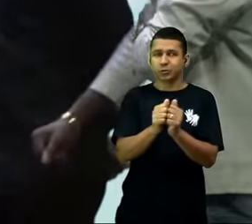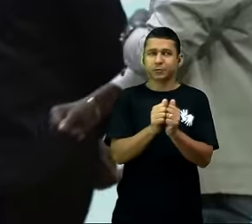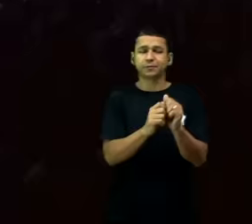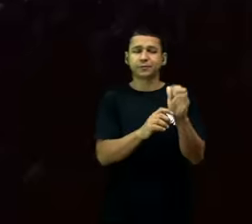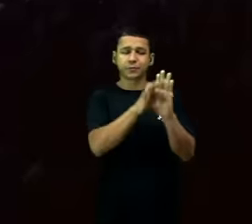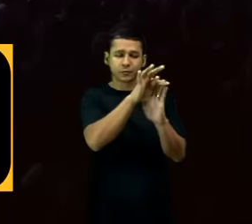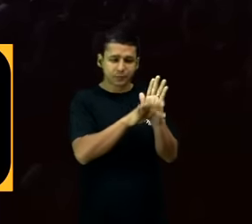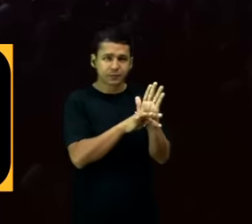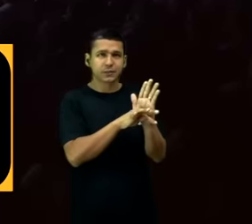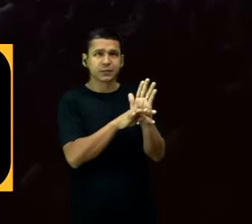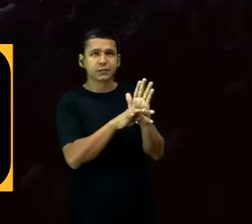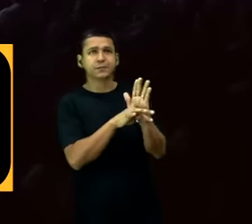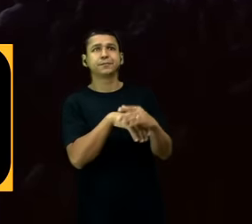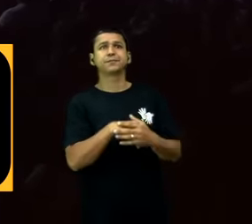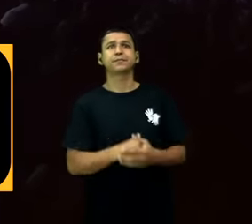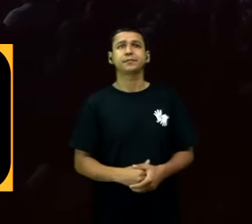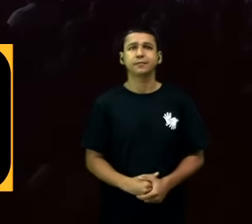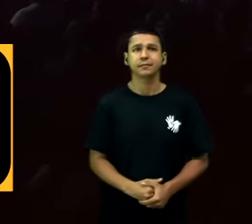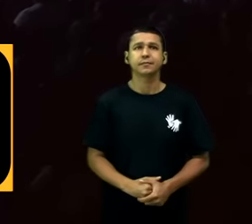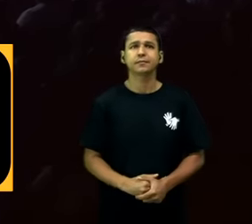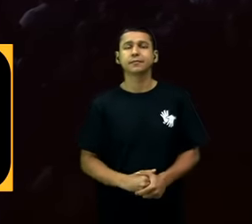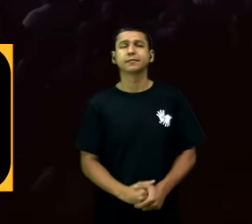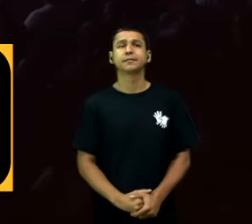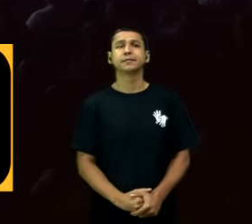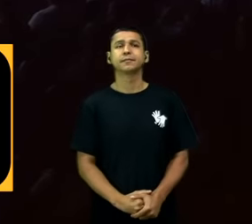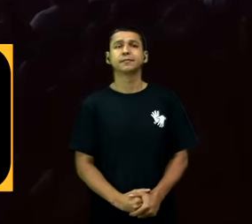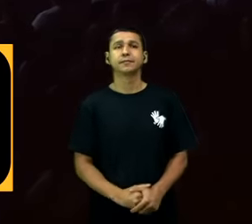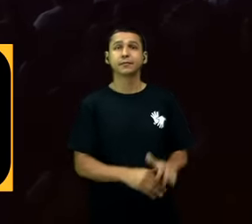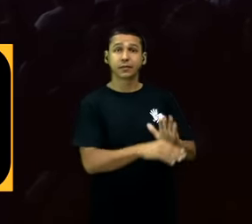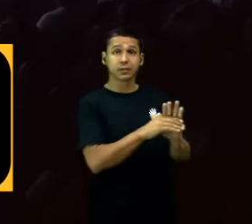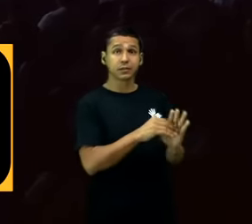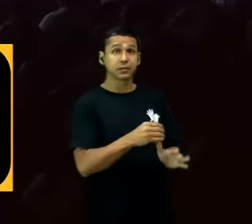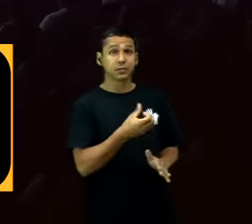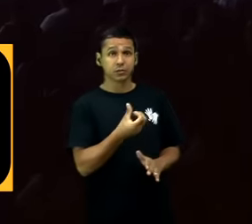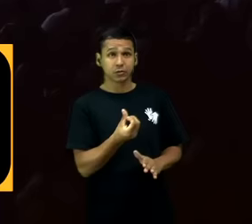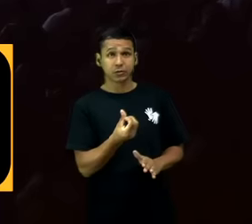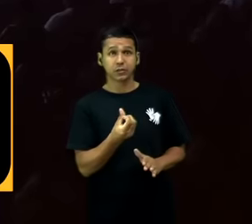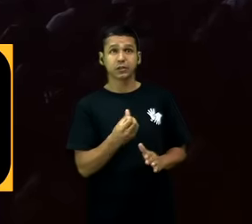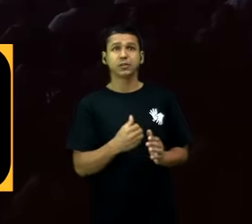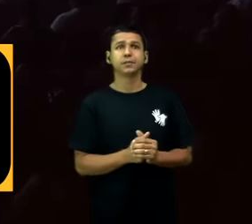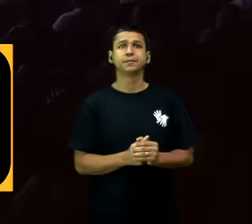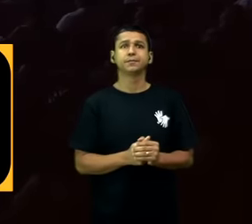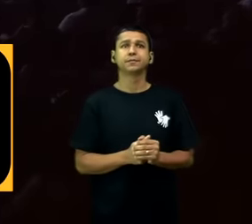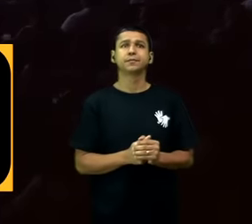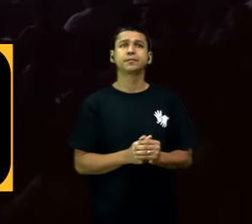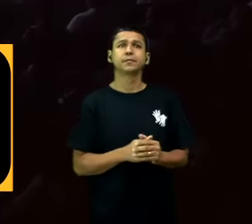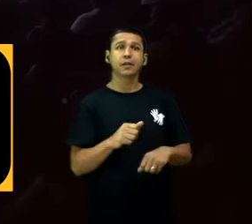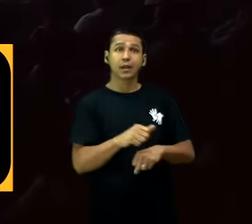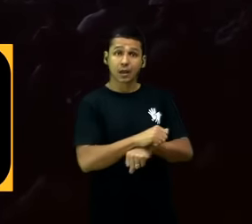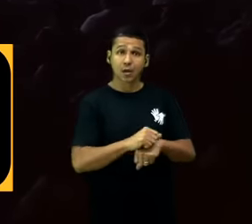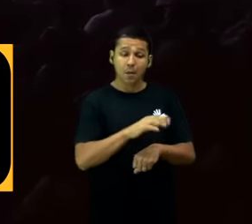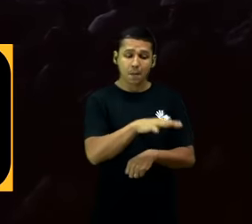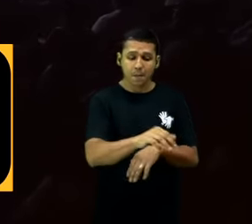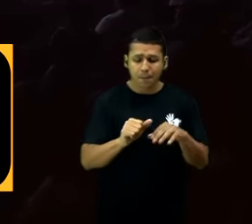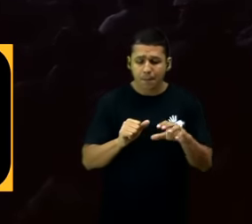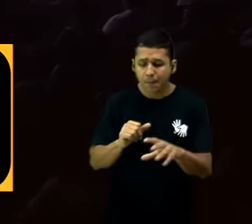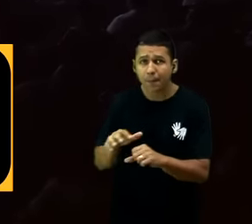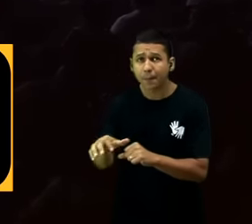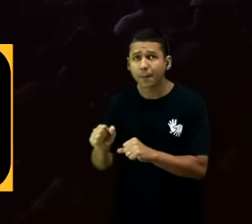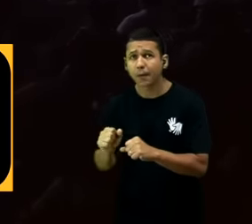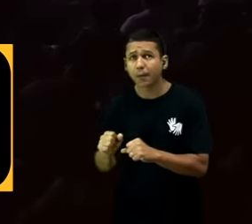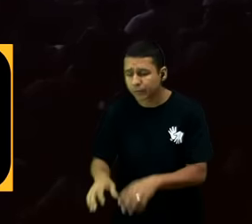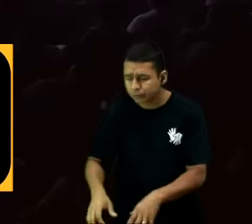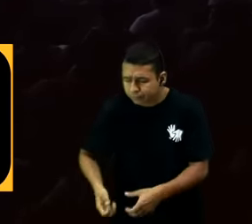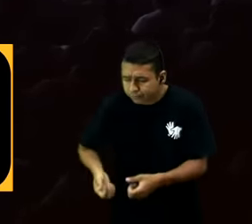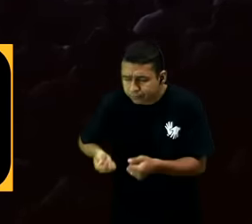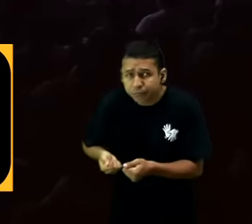Diz que vai, próximo, versículo 6. Vai, Abraão pegou a lenha, finge que está com a lenha na